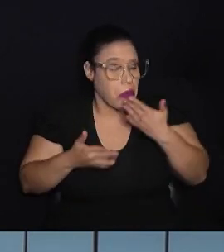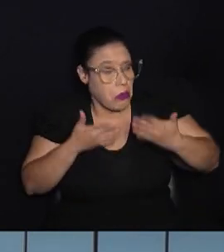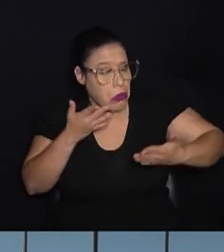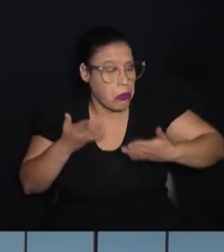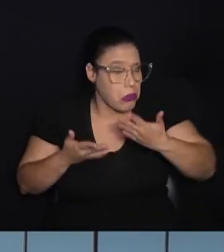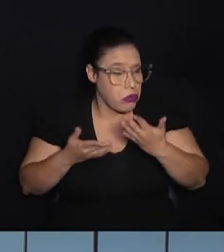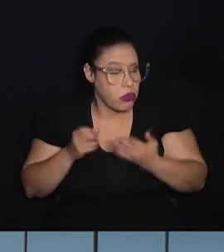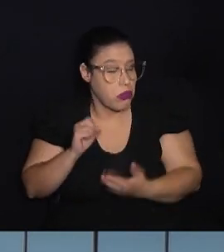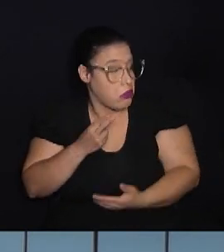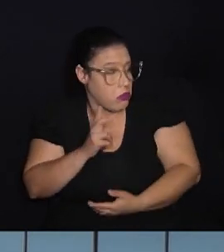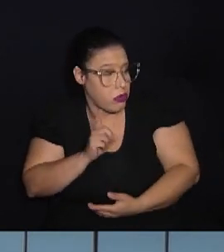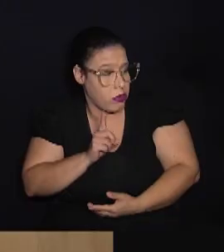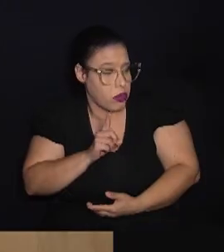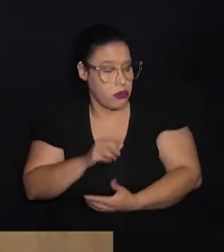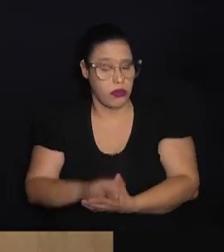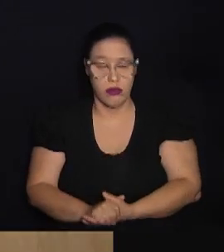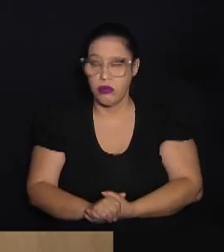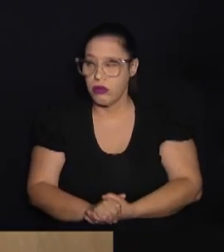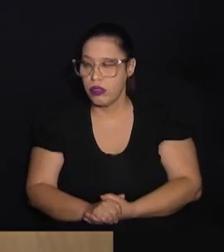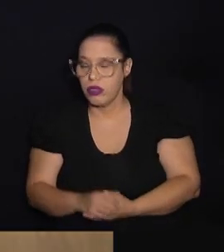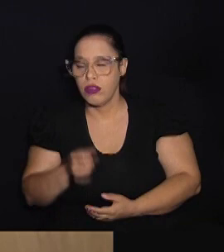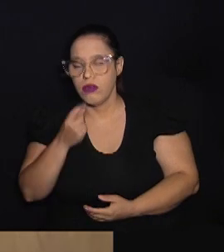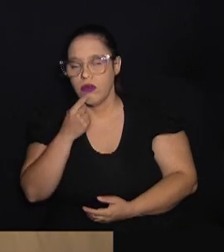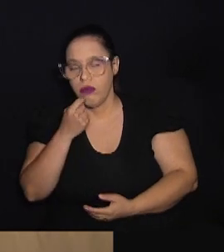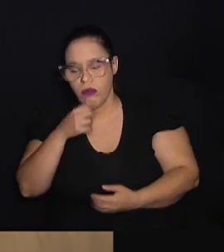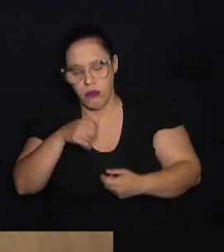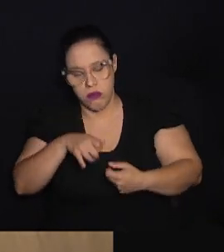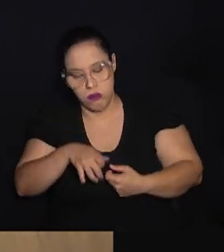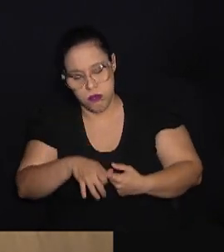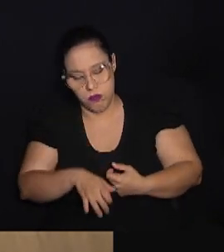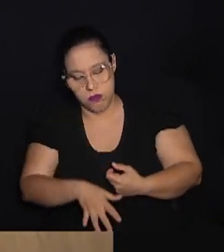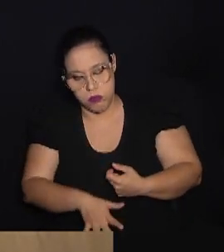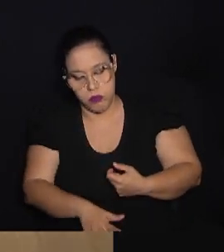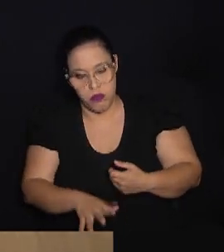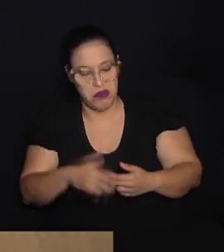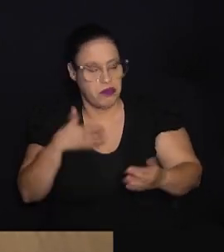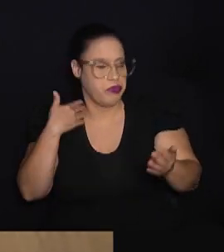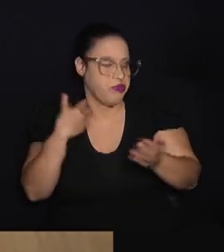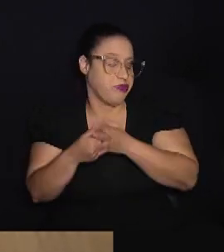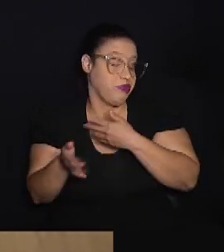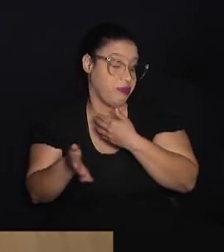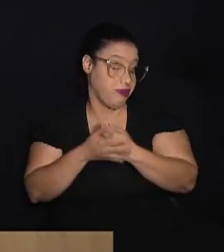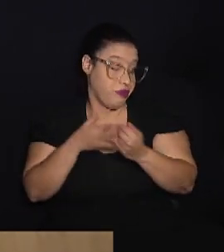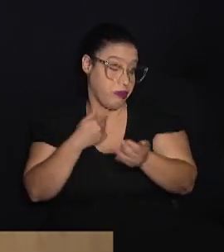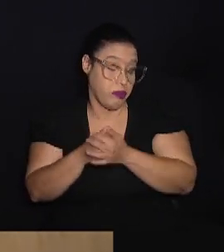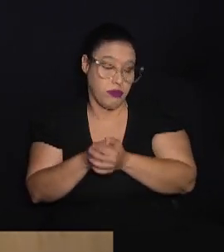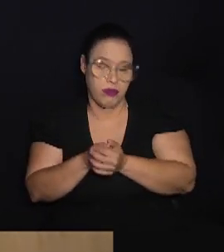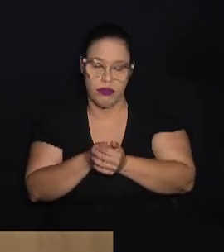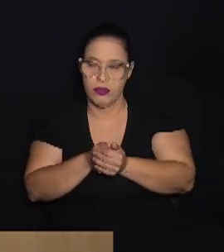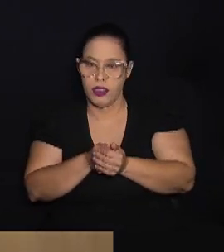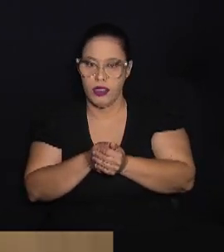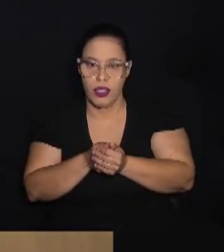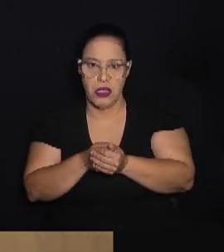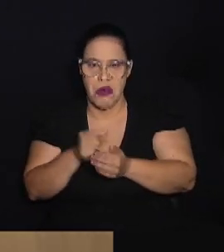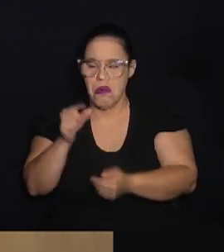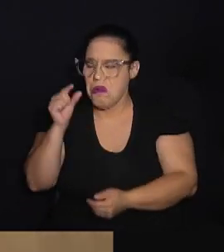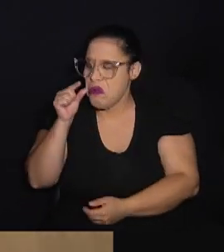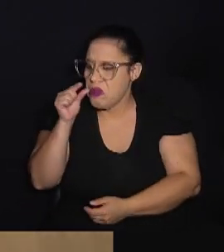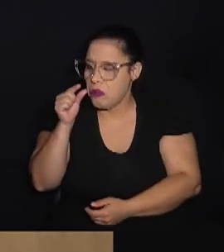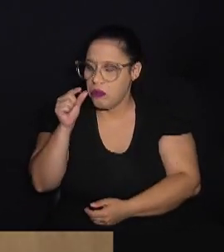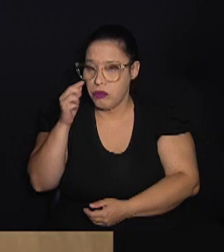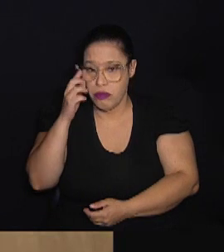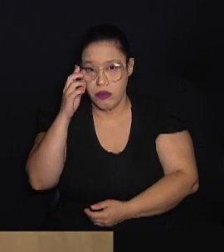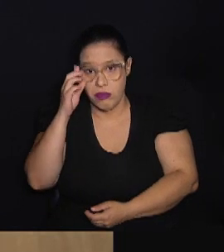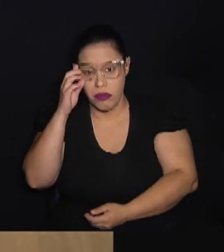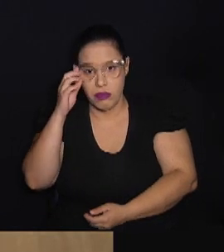não? Esse sangramento, ele pode ser de qualquer quantidade, pode ser um sangramento muito pequeno, e por isso que às